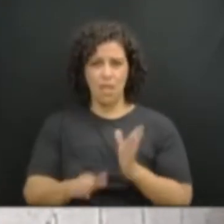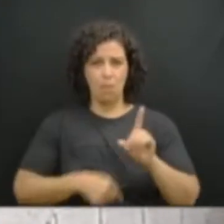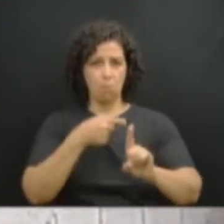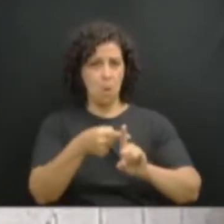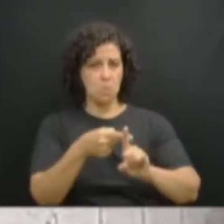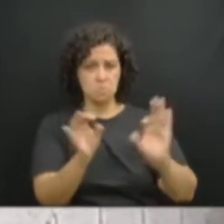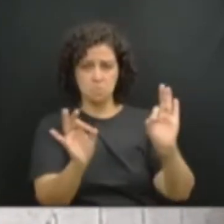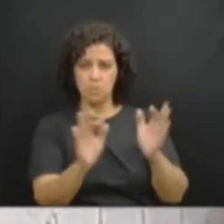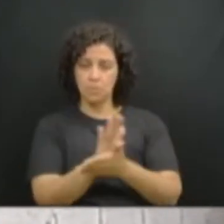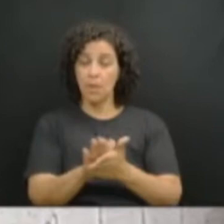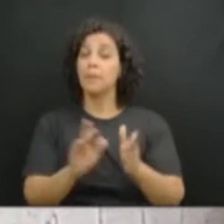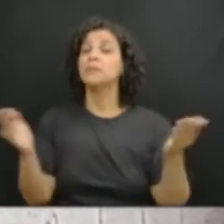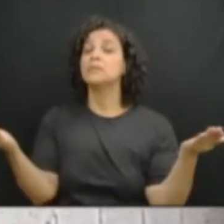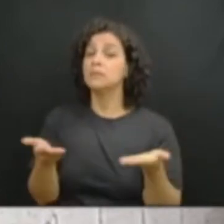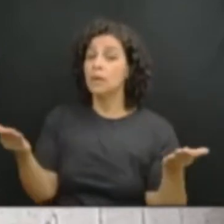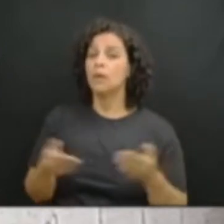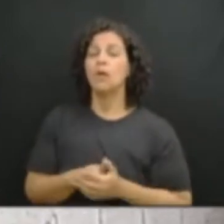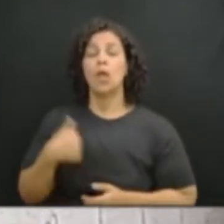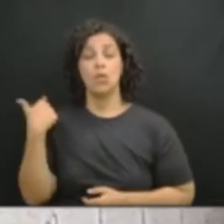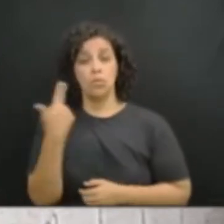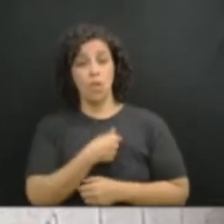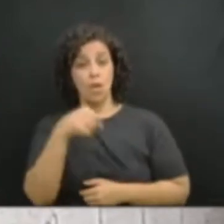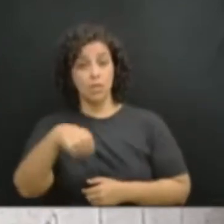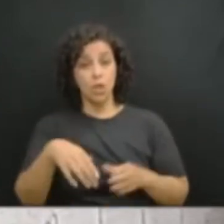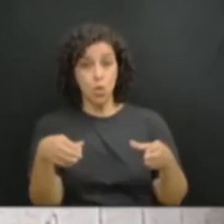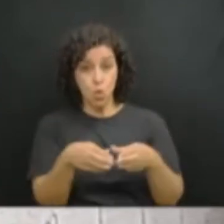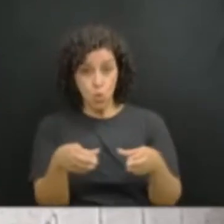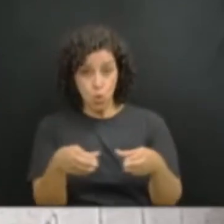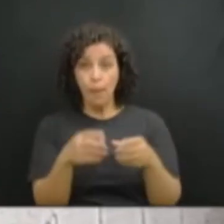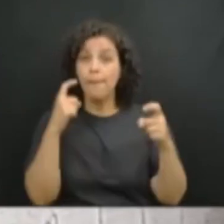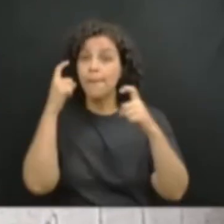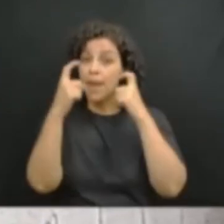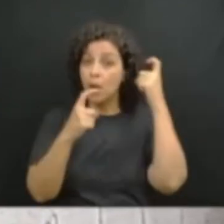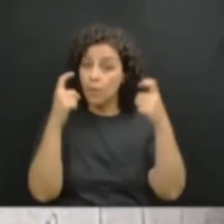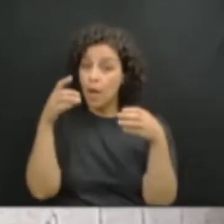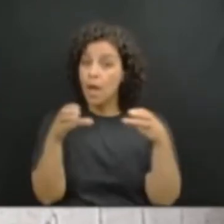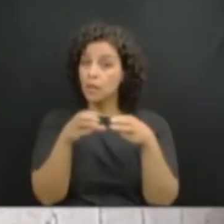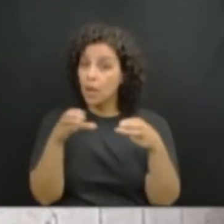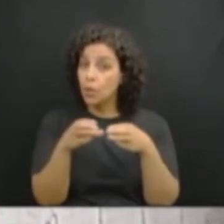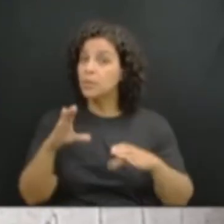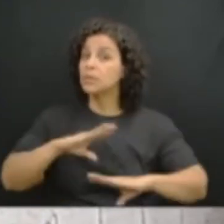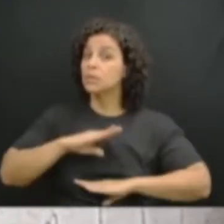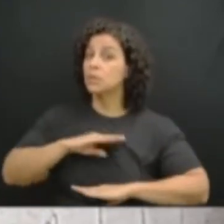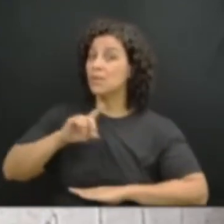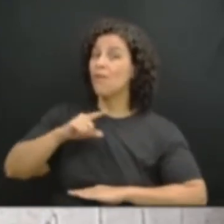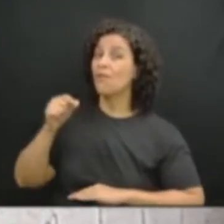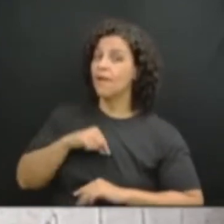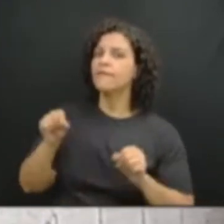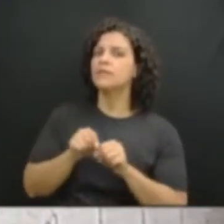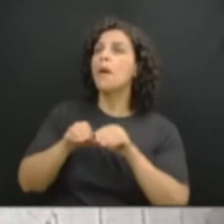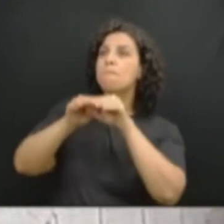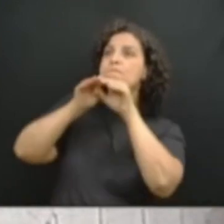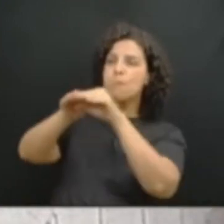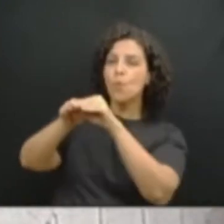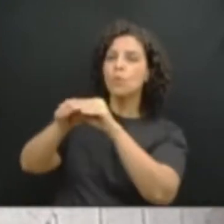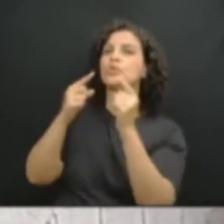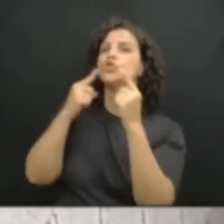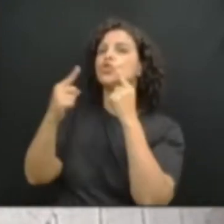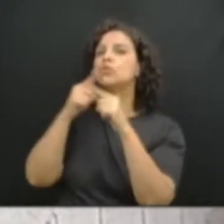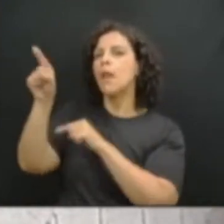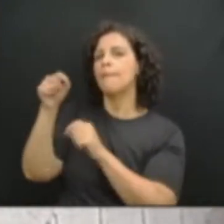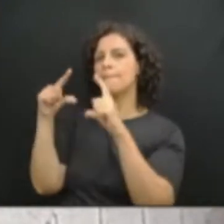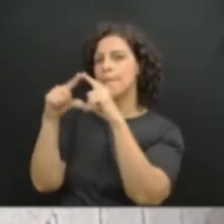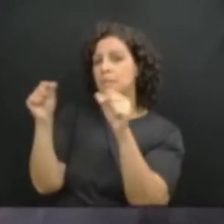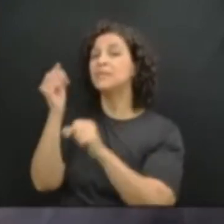positivo. Mas agora, nossa bancada aqui, preocupada com essa situação, vai estar dialogando